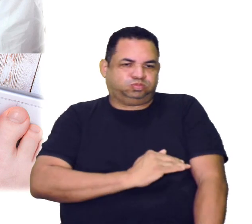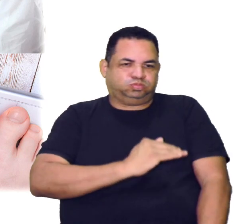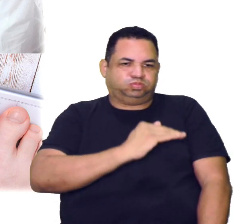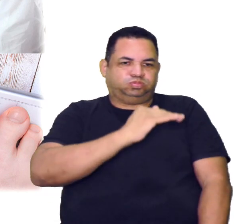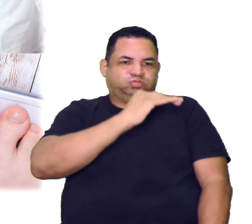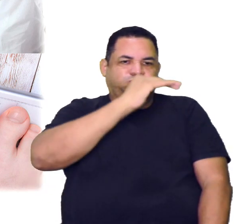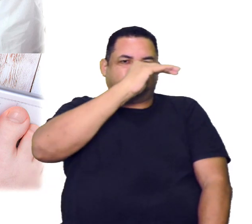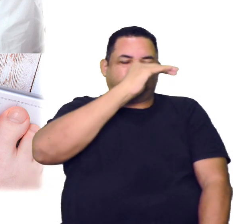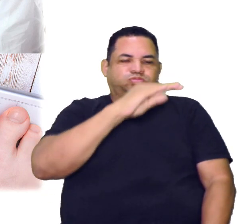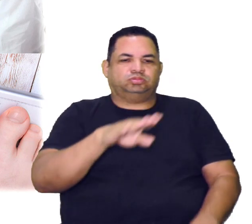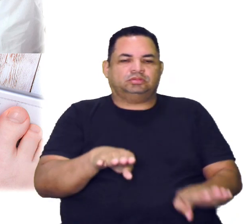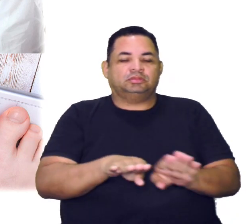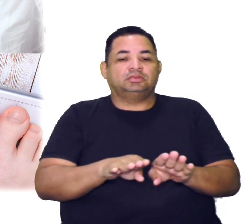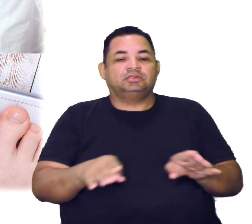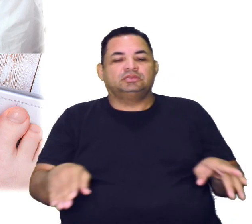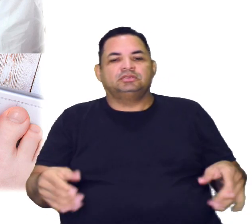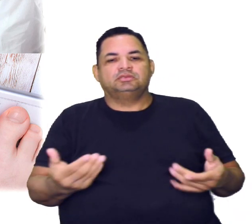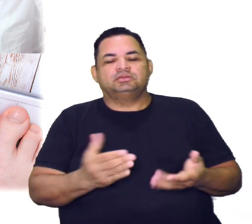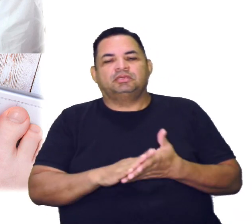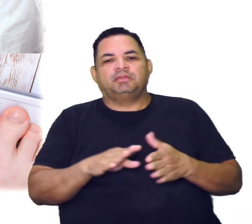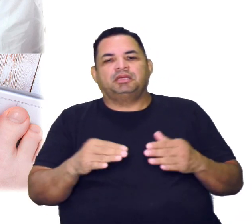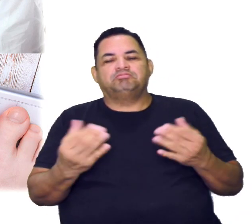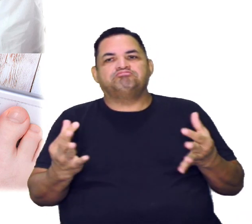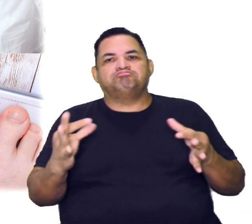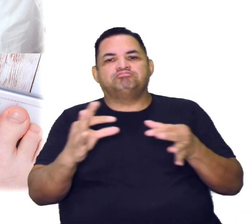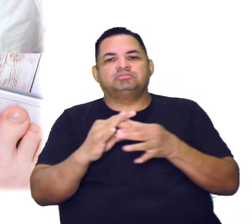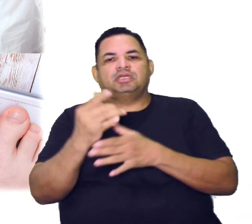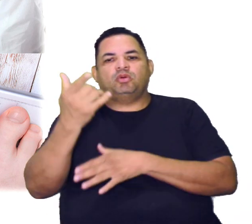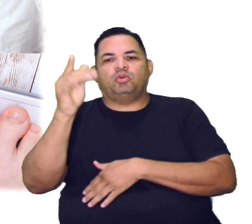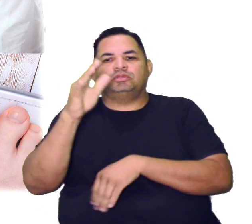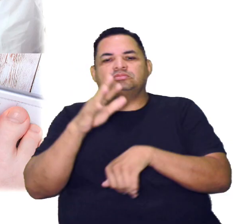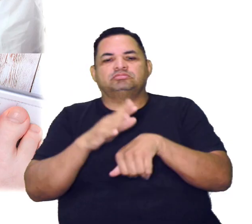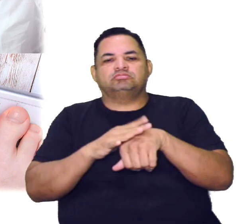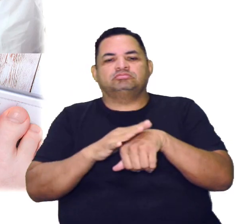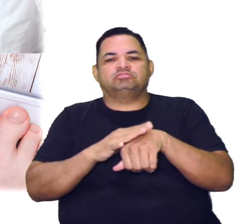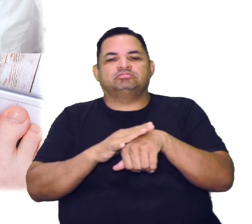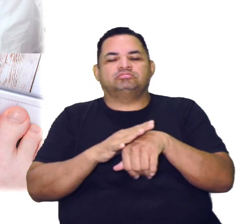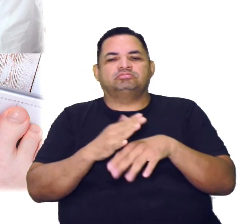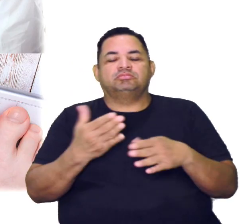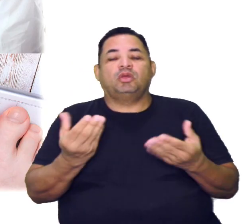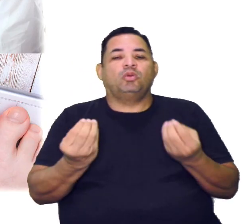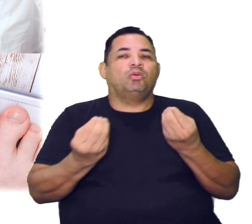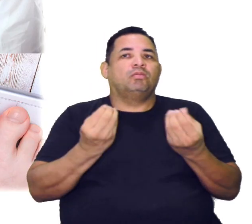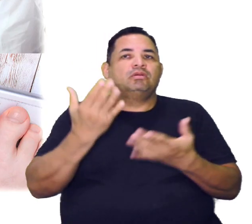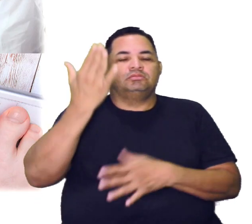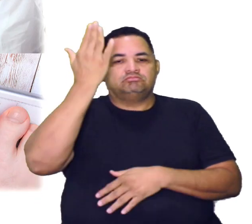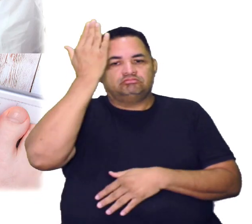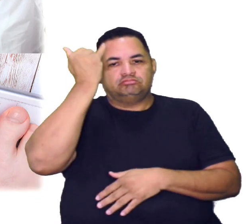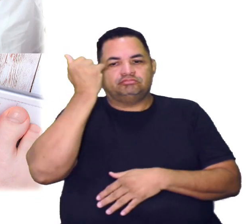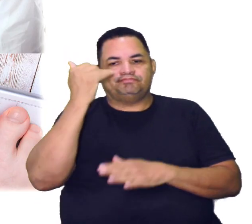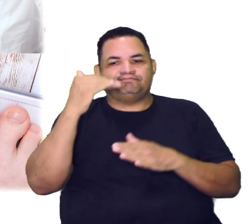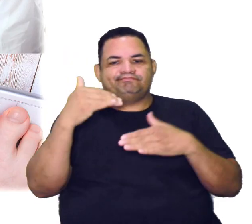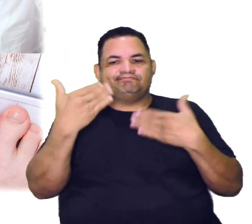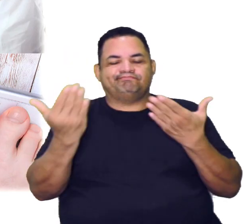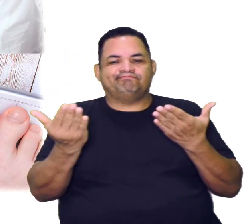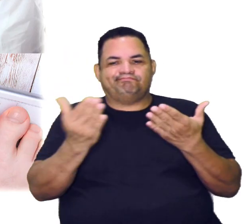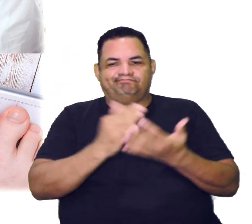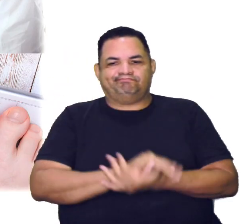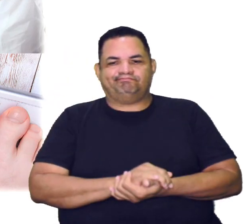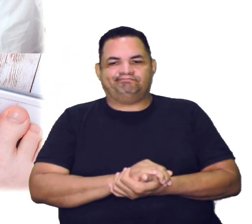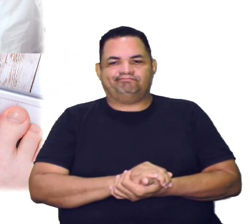chamada hipertensão, e pode estar associado a outras doenças. E como que a gente sabe tudo isso? Quando a gente